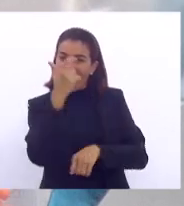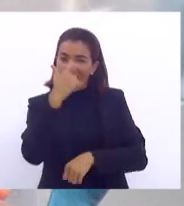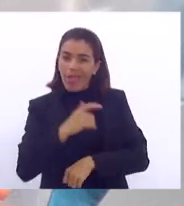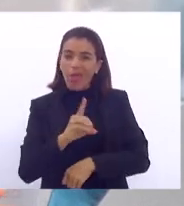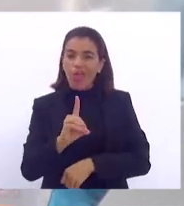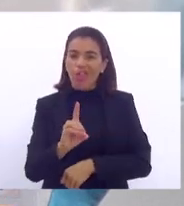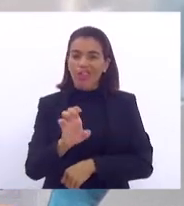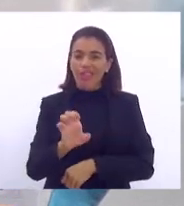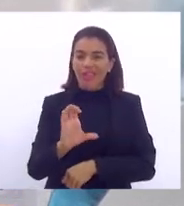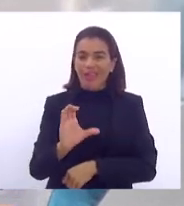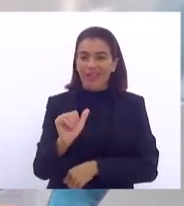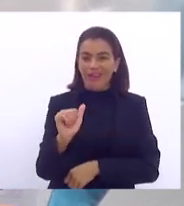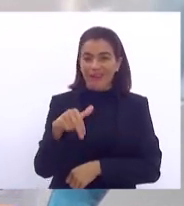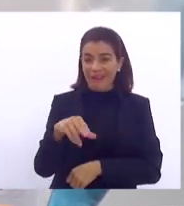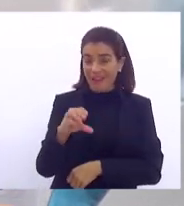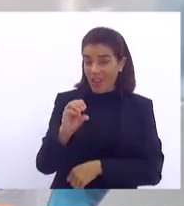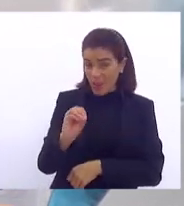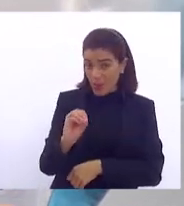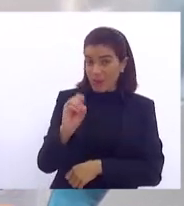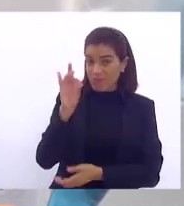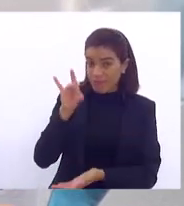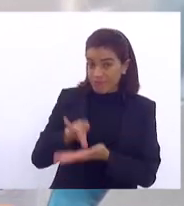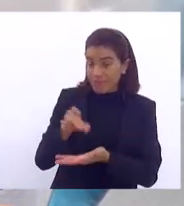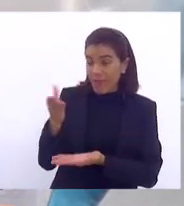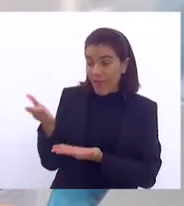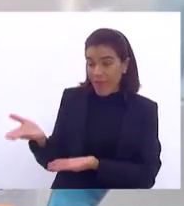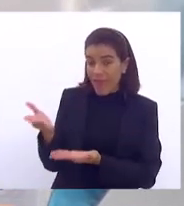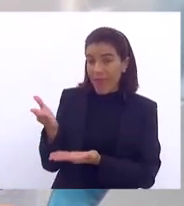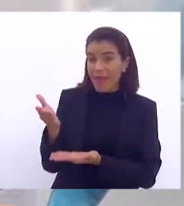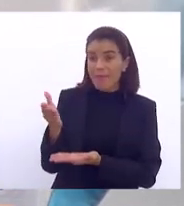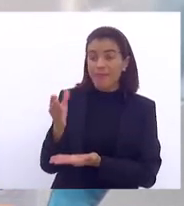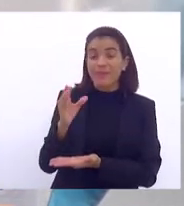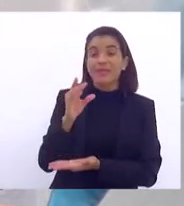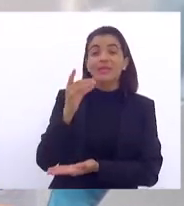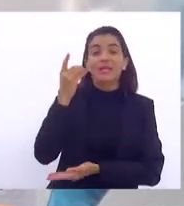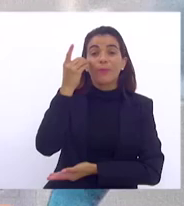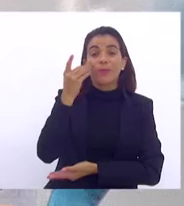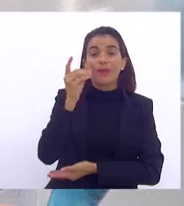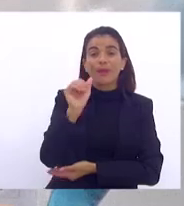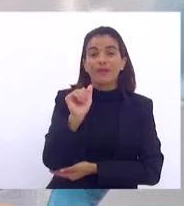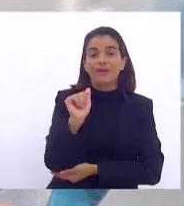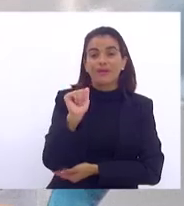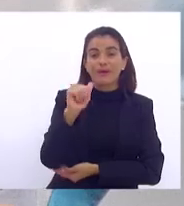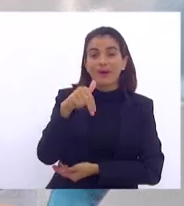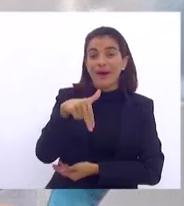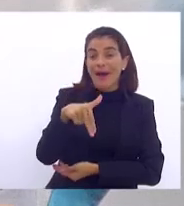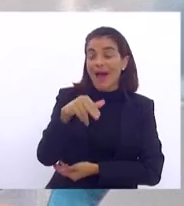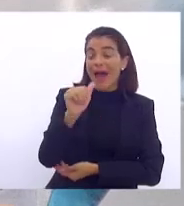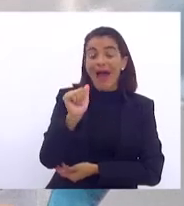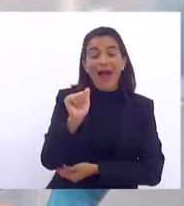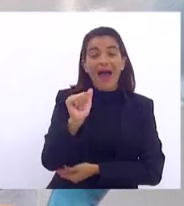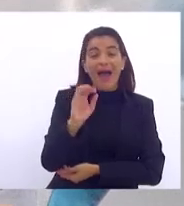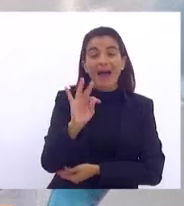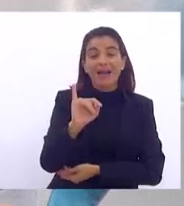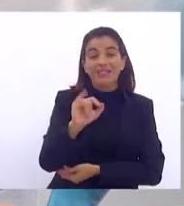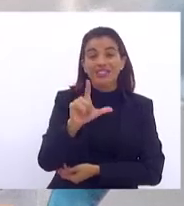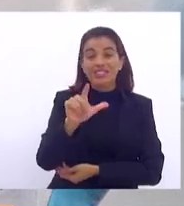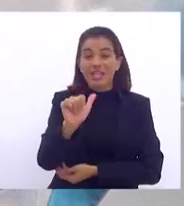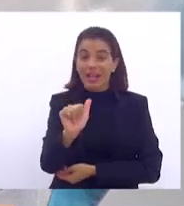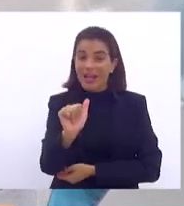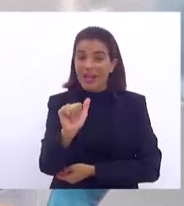da casa o decano da casa é o deputado Átila Nunes sobre o ponto de vista de número de